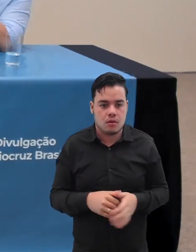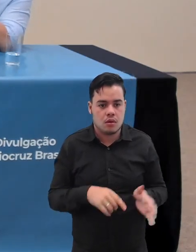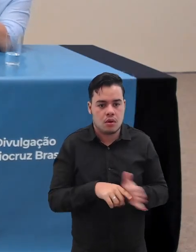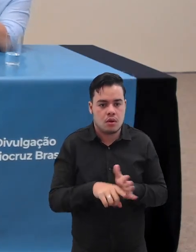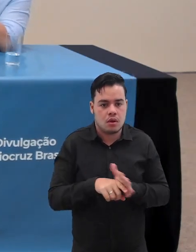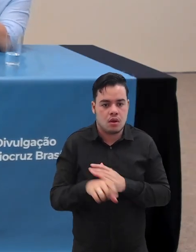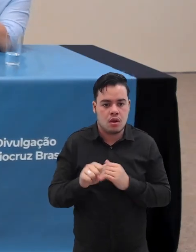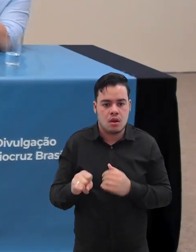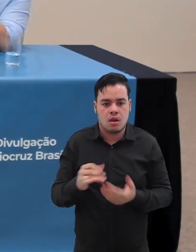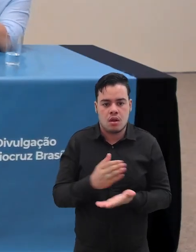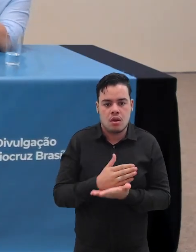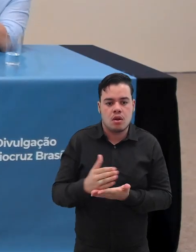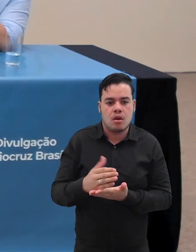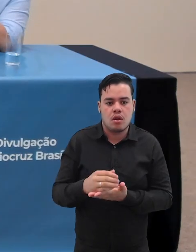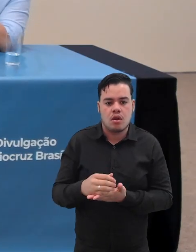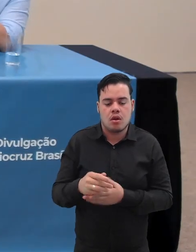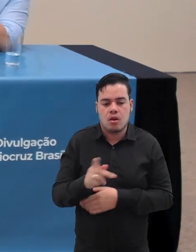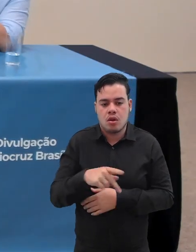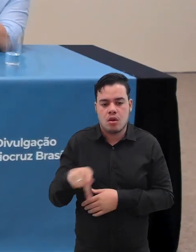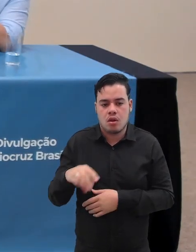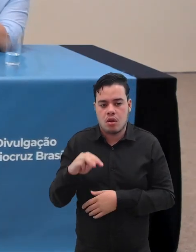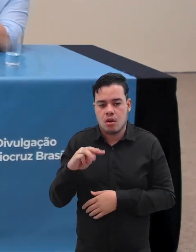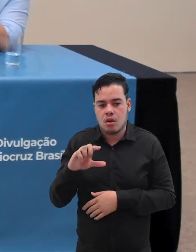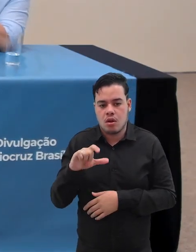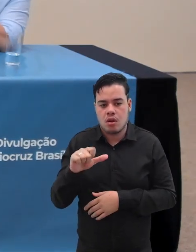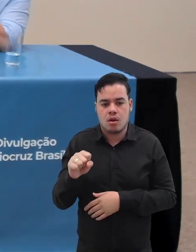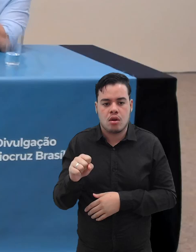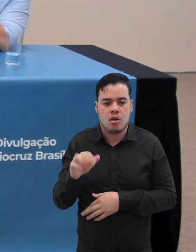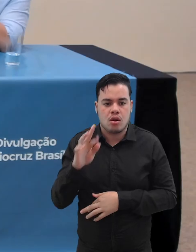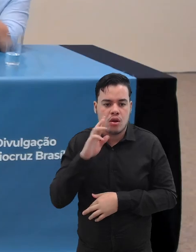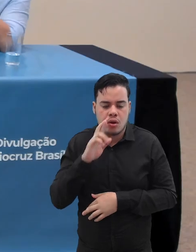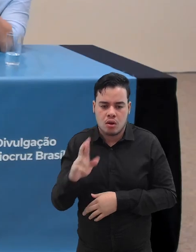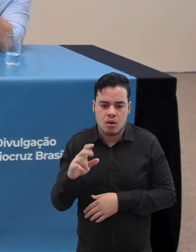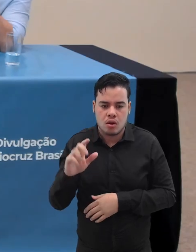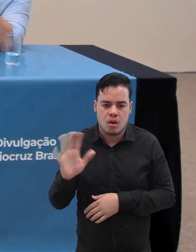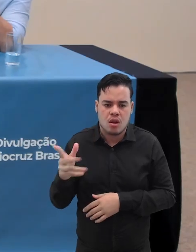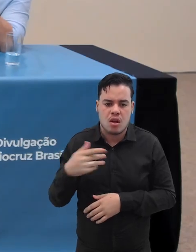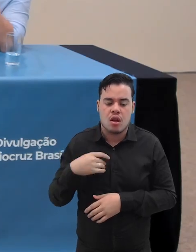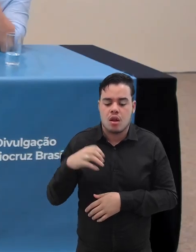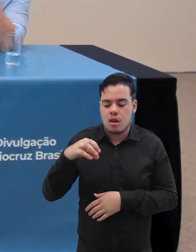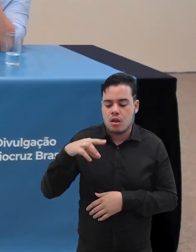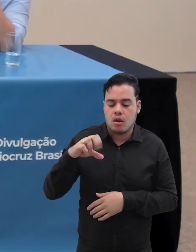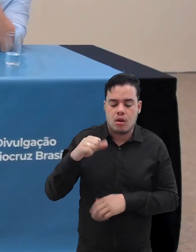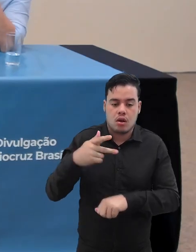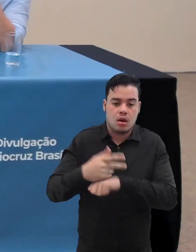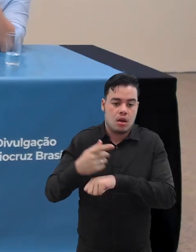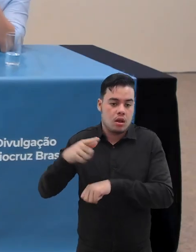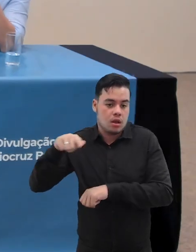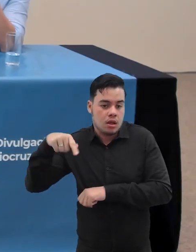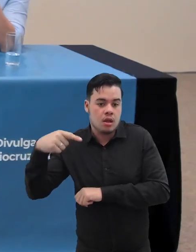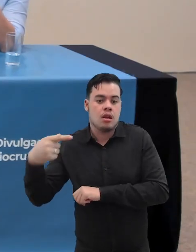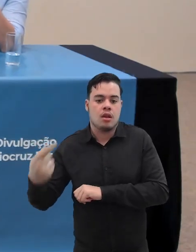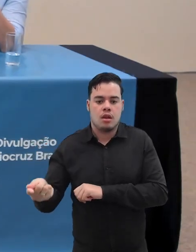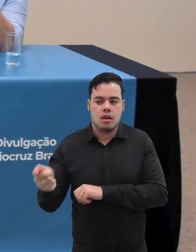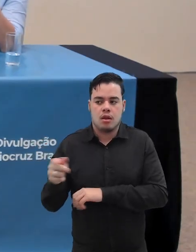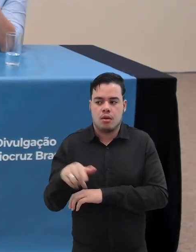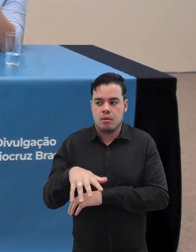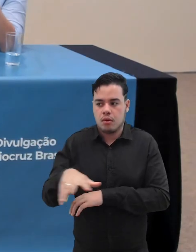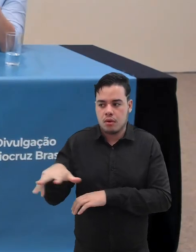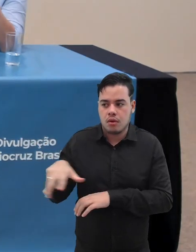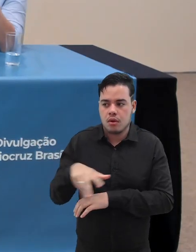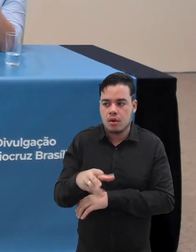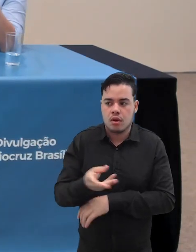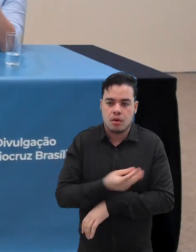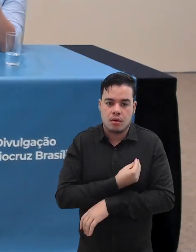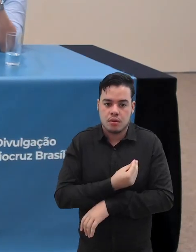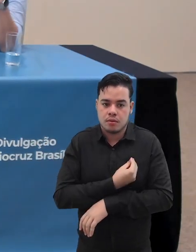gente pode começar com o professor Wilson respondendo, uma vez que ele está online, e assim que ele terminar, a gente retorna para vocês responderem as perguntas que foram feitas. Enquanto isso, se